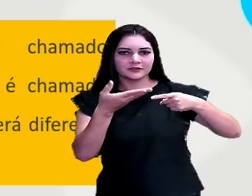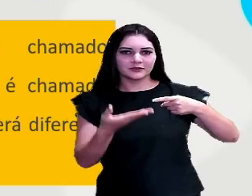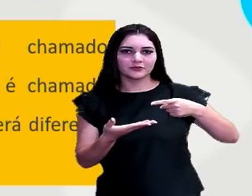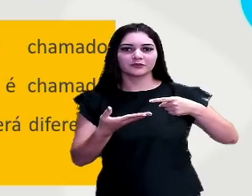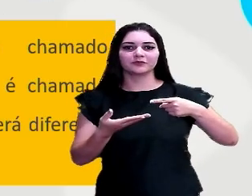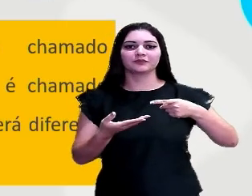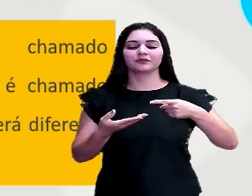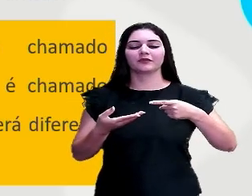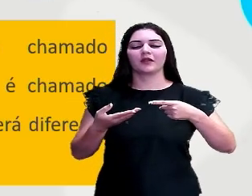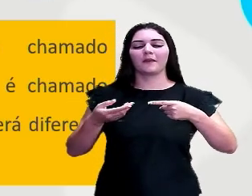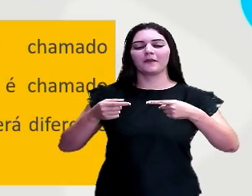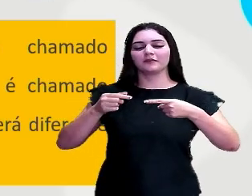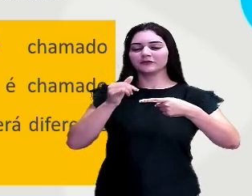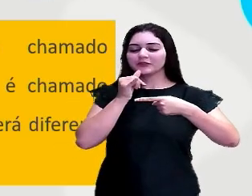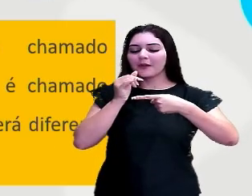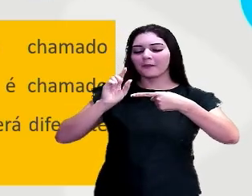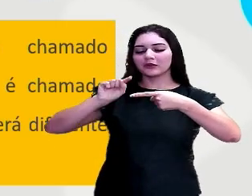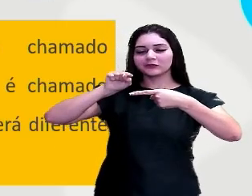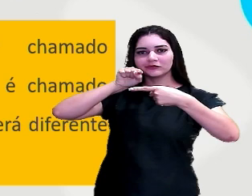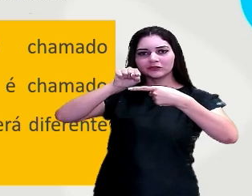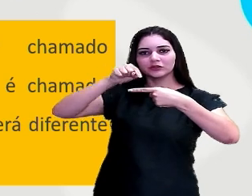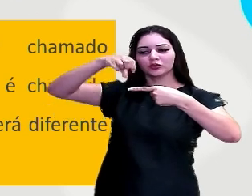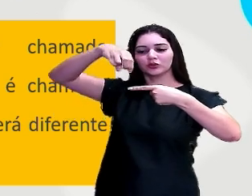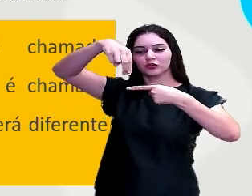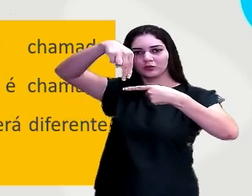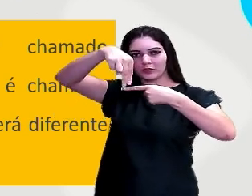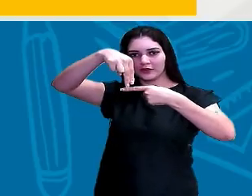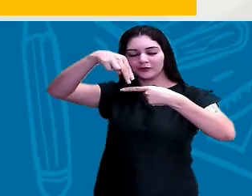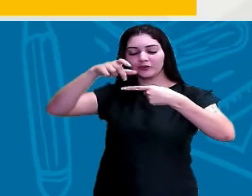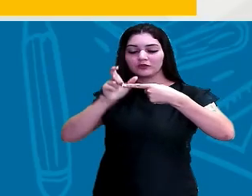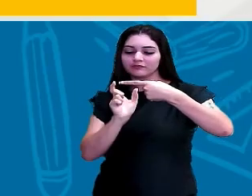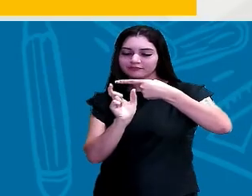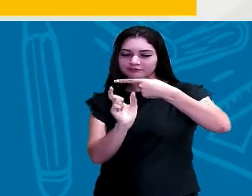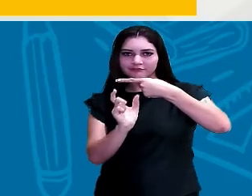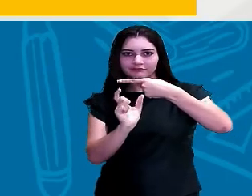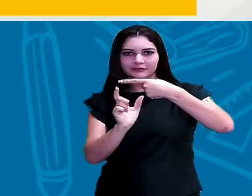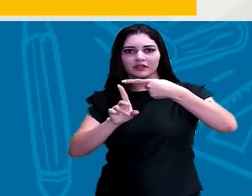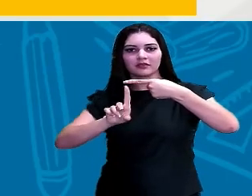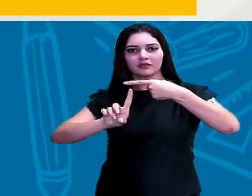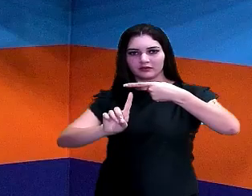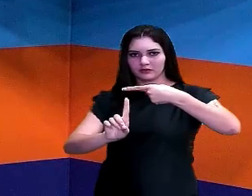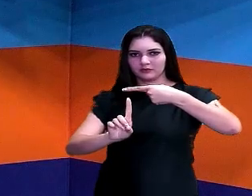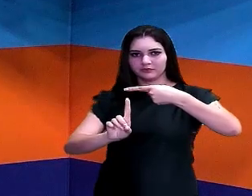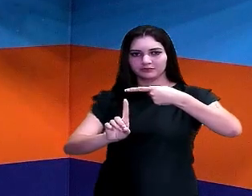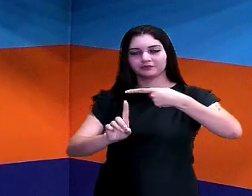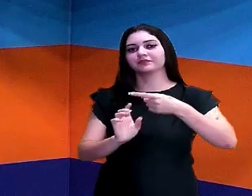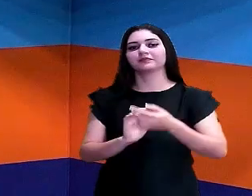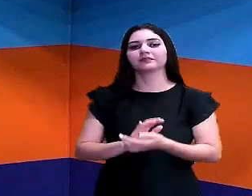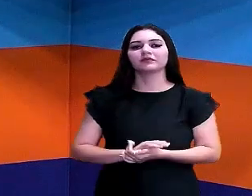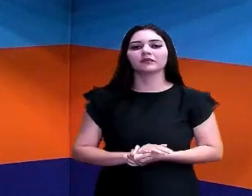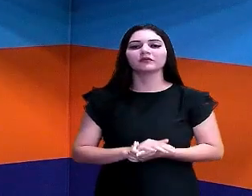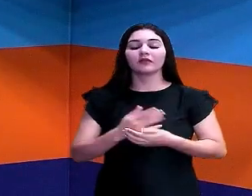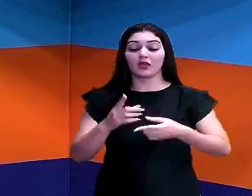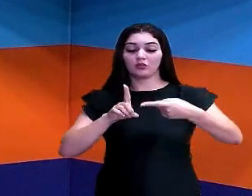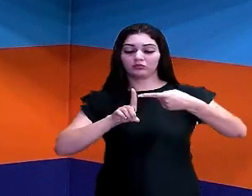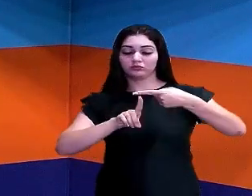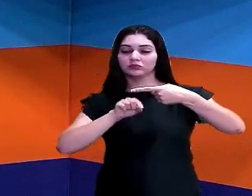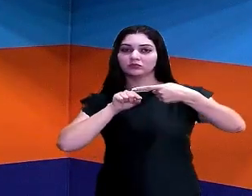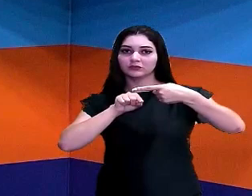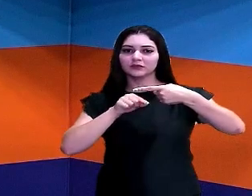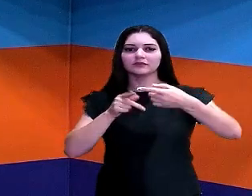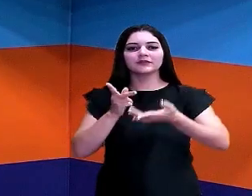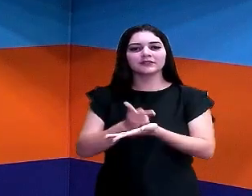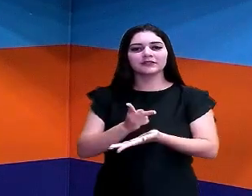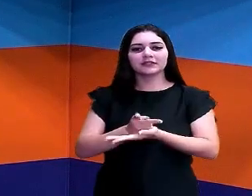o termo superior é chamado de numerador, enquanto o termo inferior é chamado de denominador. O denominador